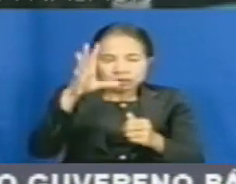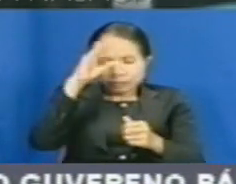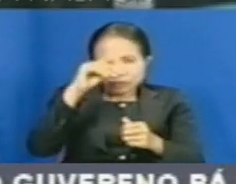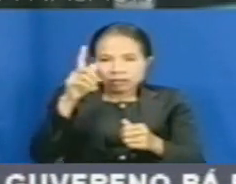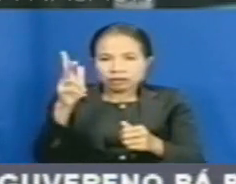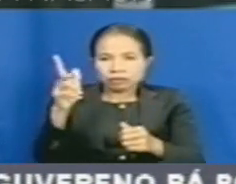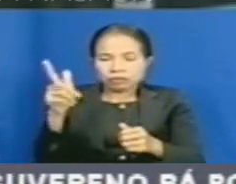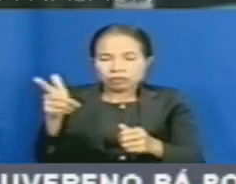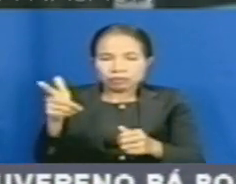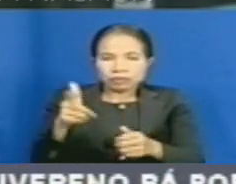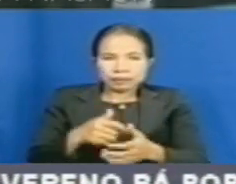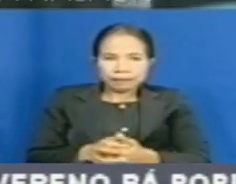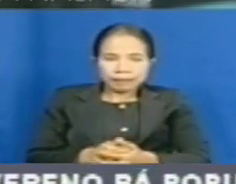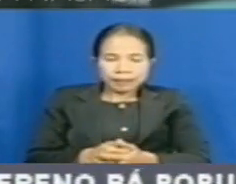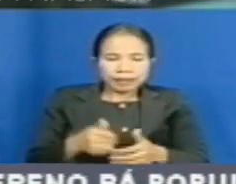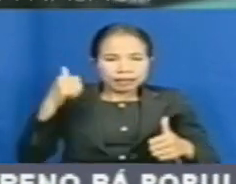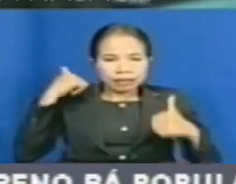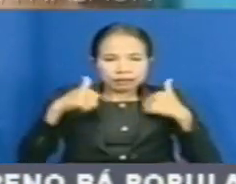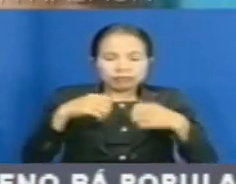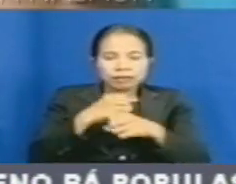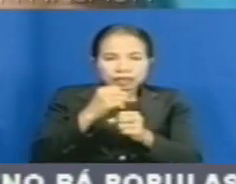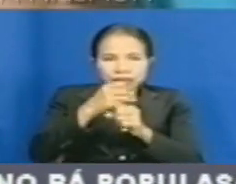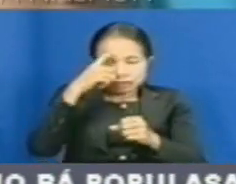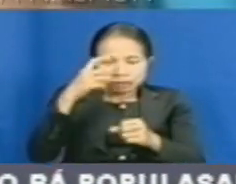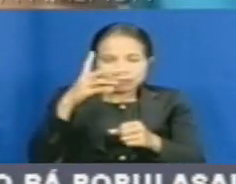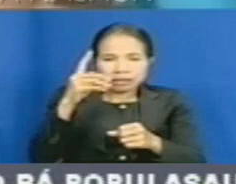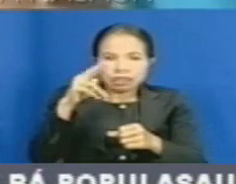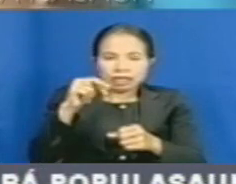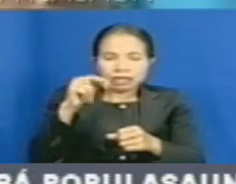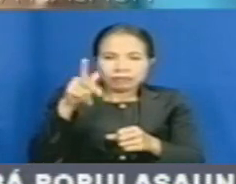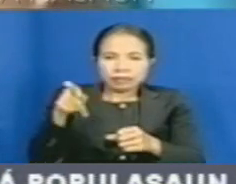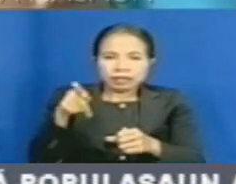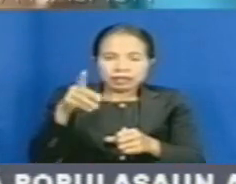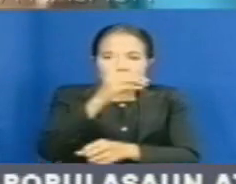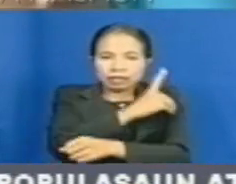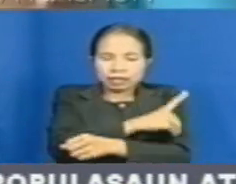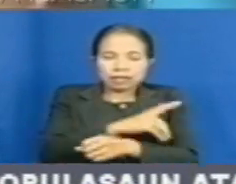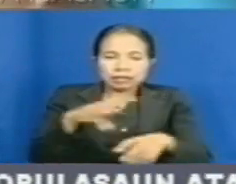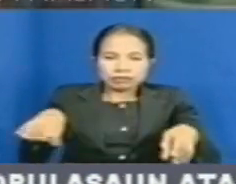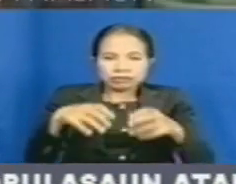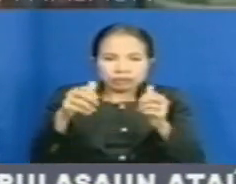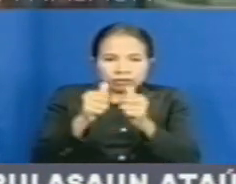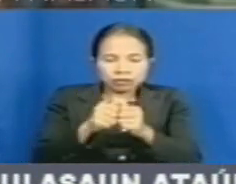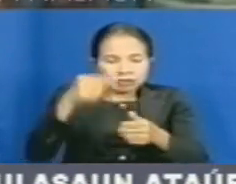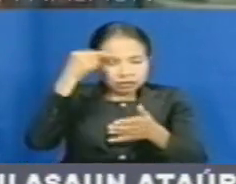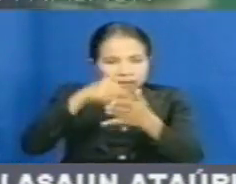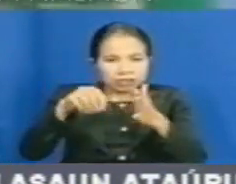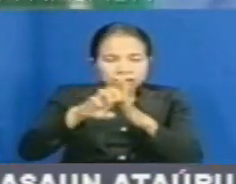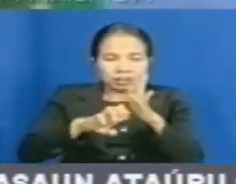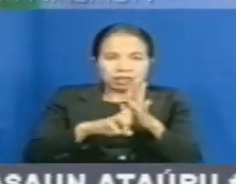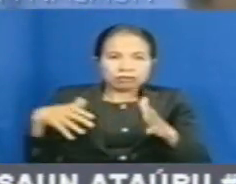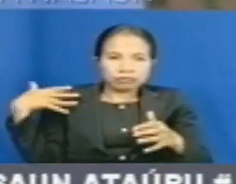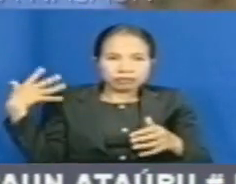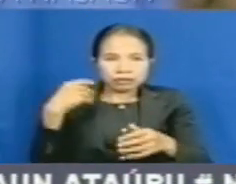maneiro anulo racing. No atividade ne realiza tamba Direção Nacional Política e Defesa, serviço a mutu co secretário Estado de Juventude